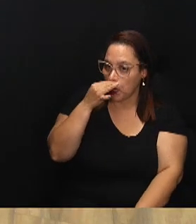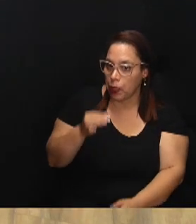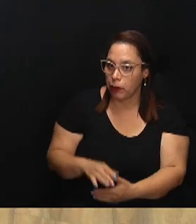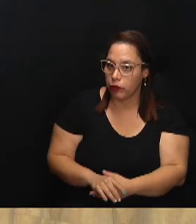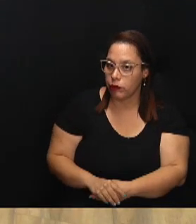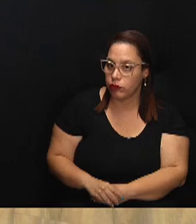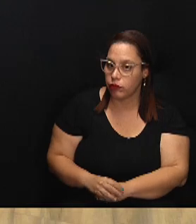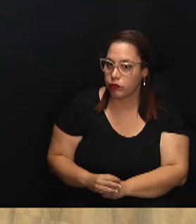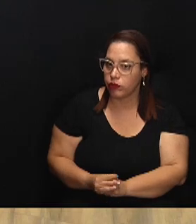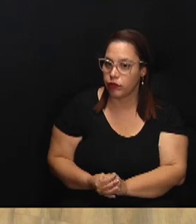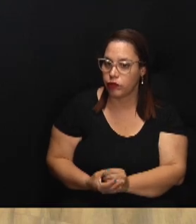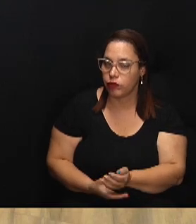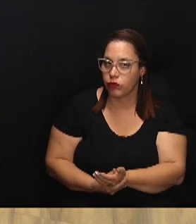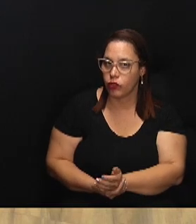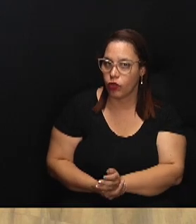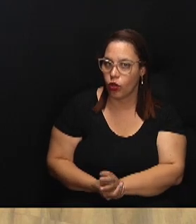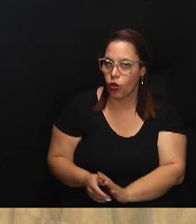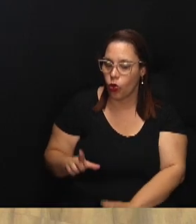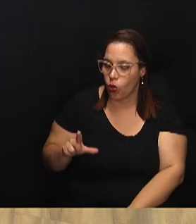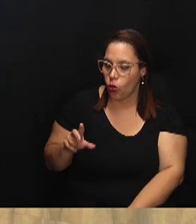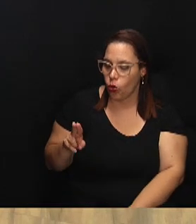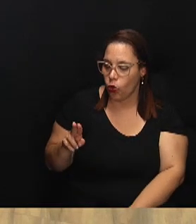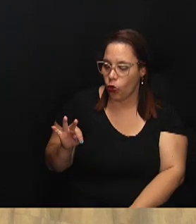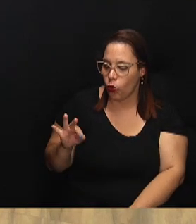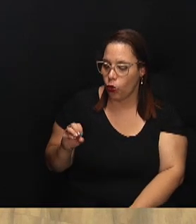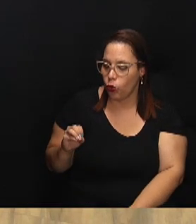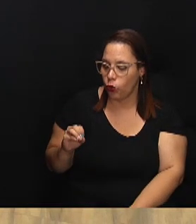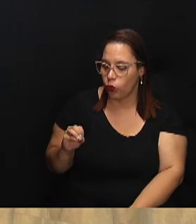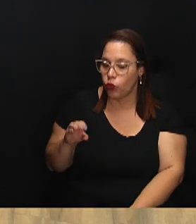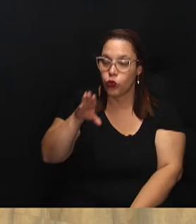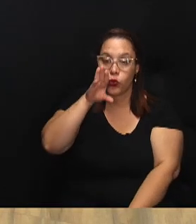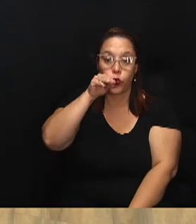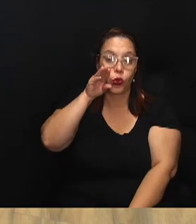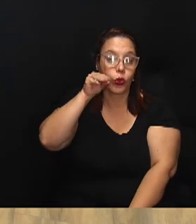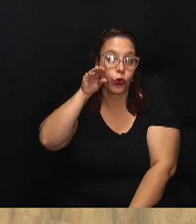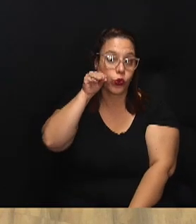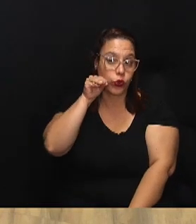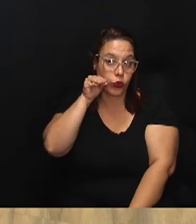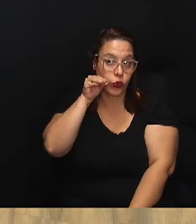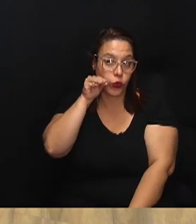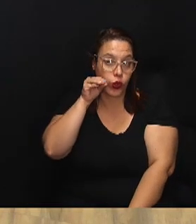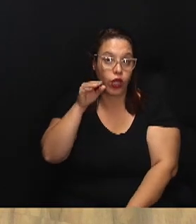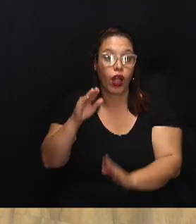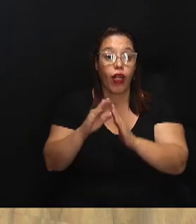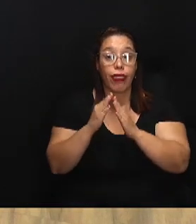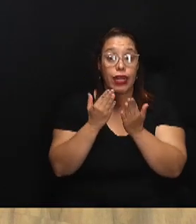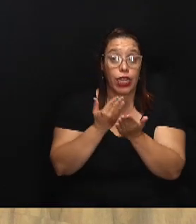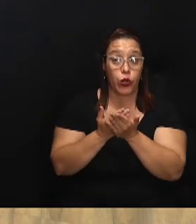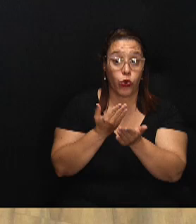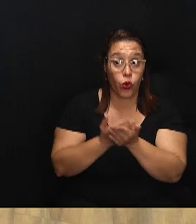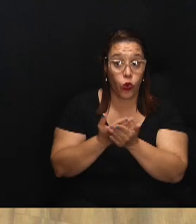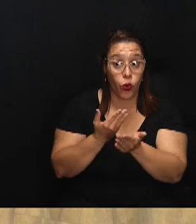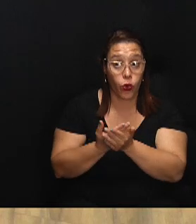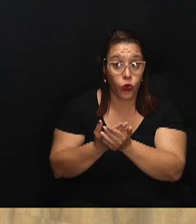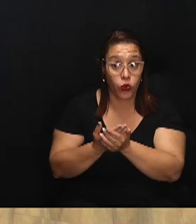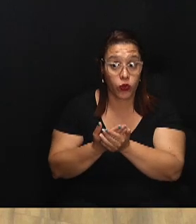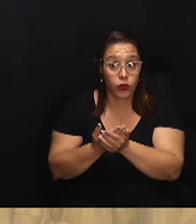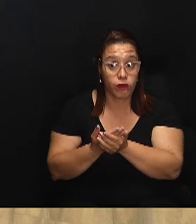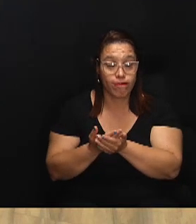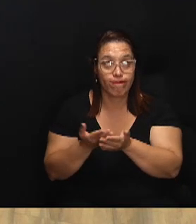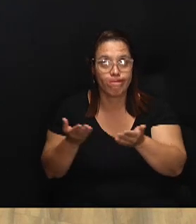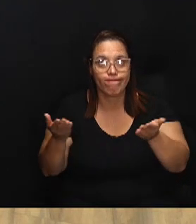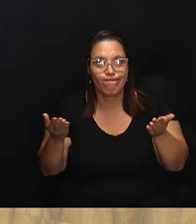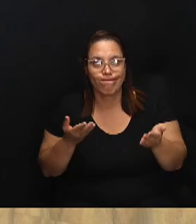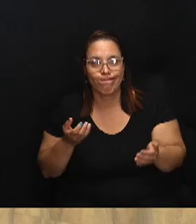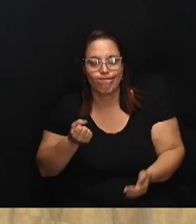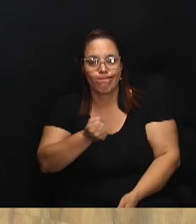questão do luto, mas também tem a questão do adolescente, tem a questão da escola. Hoje, quando a gente pensa nesses